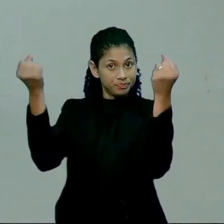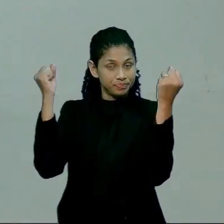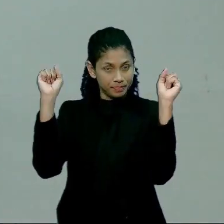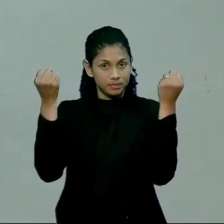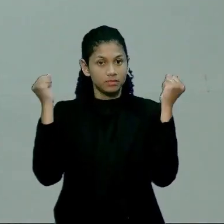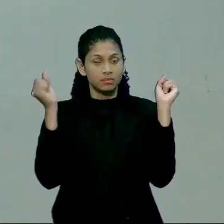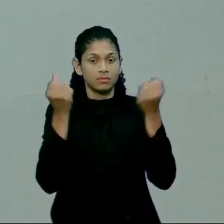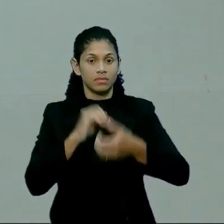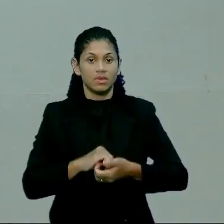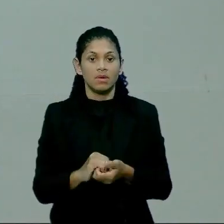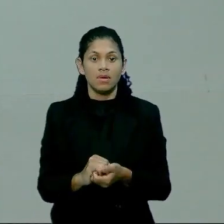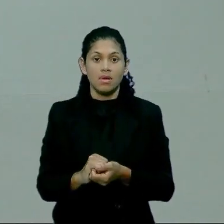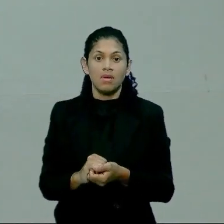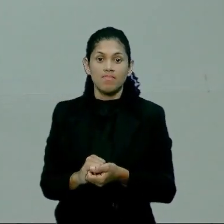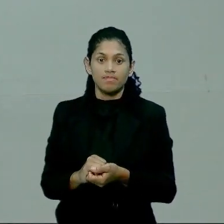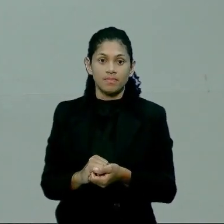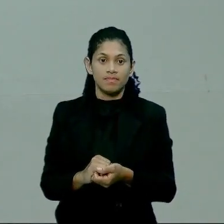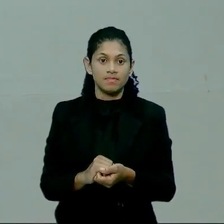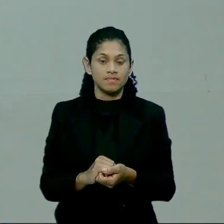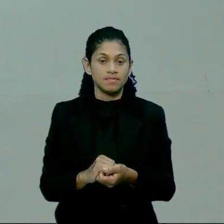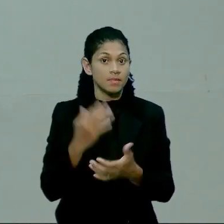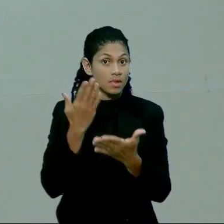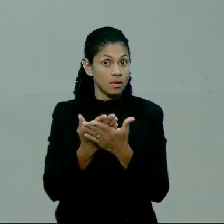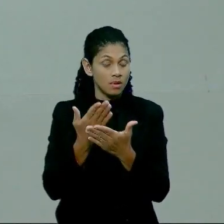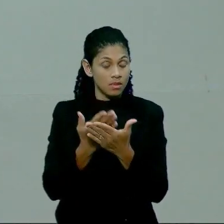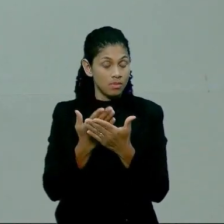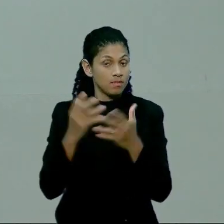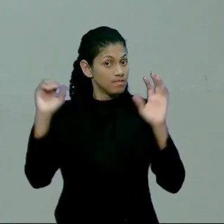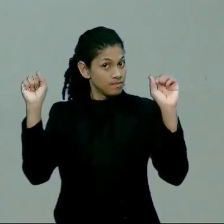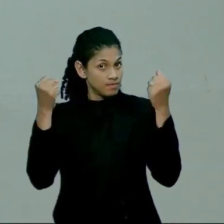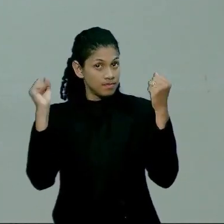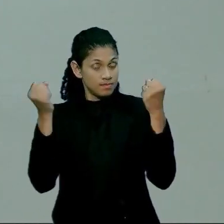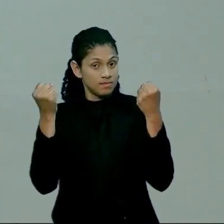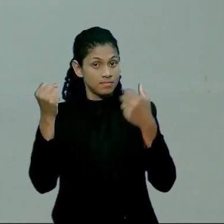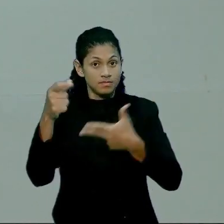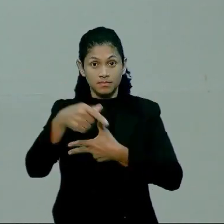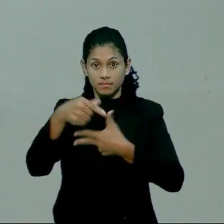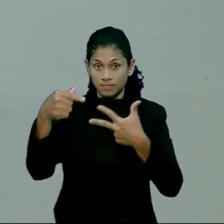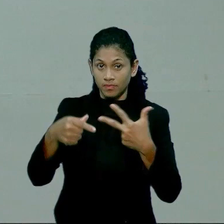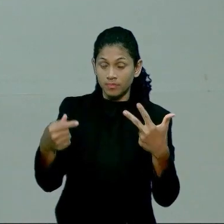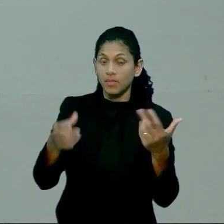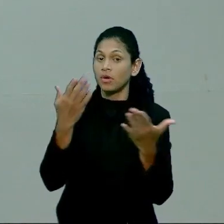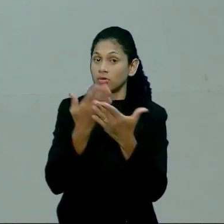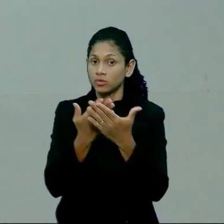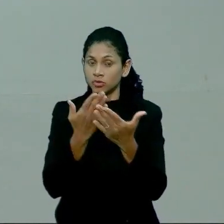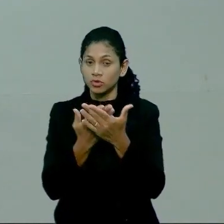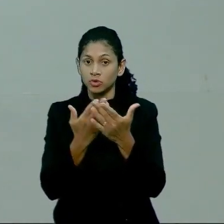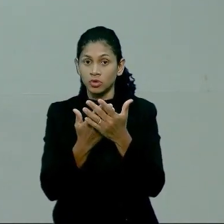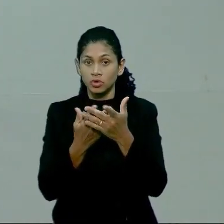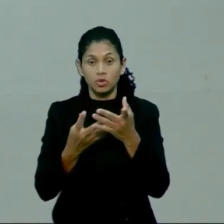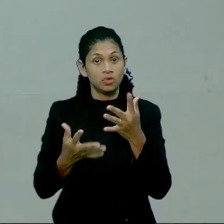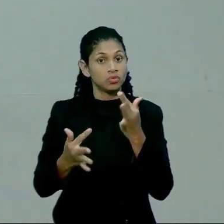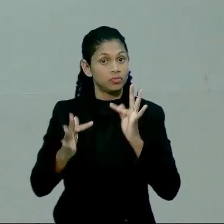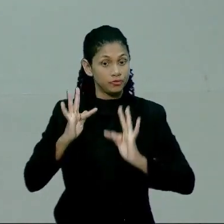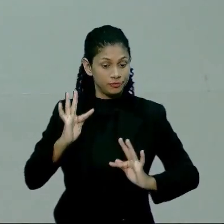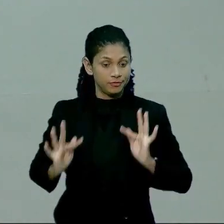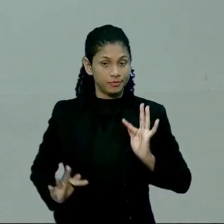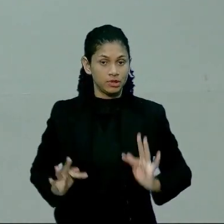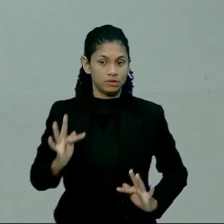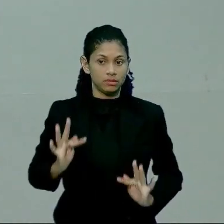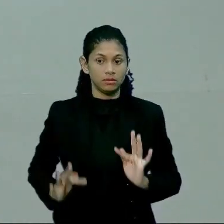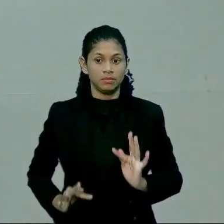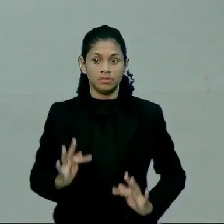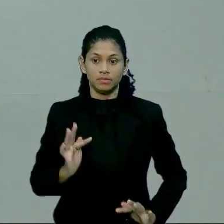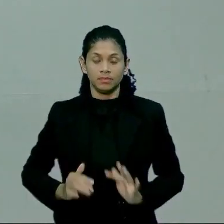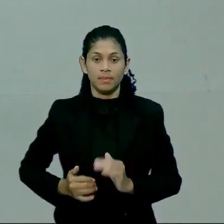Gerald. O Gerald. Aula de Educação Física, Enem, trabalhando ainda o quê? Fisiologia, funcionamento do corpo. Por isso que a gente está